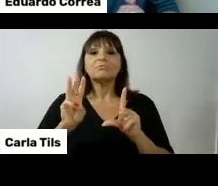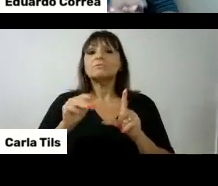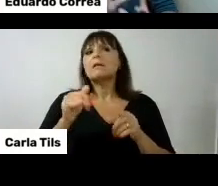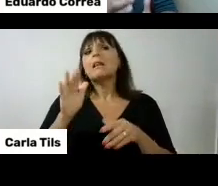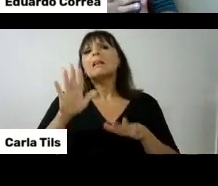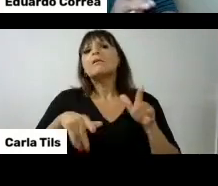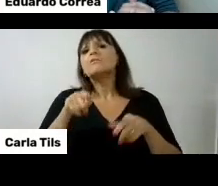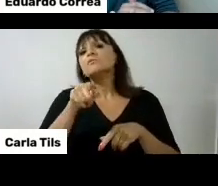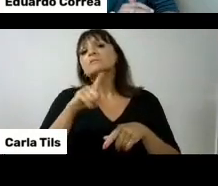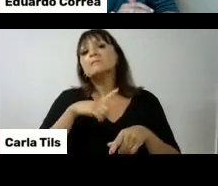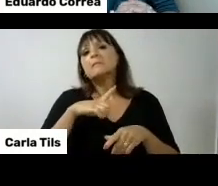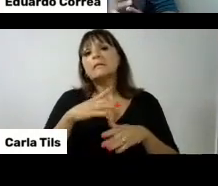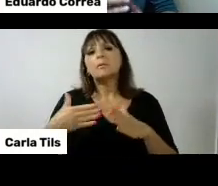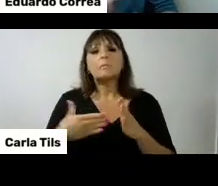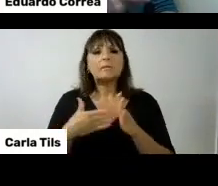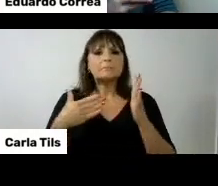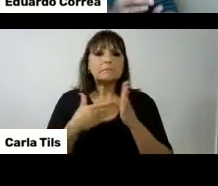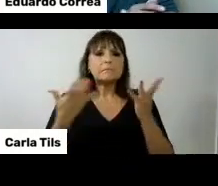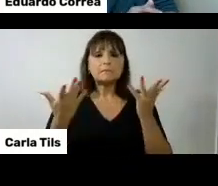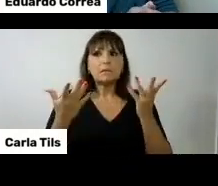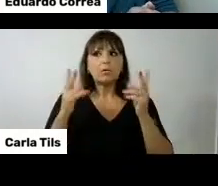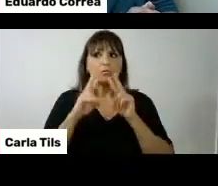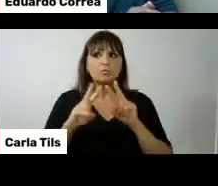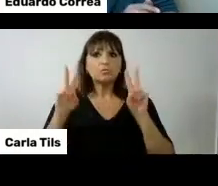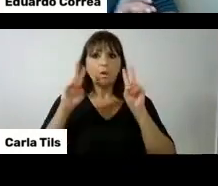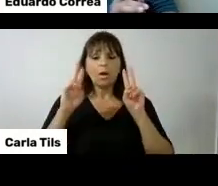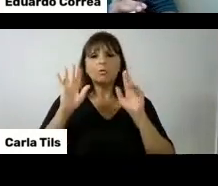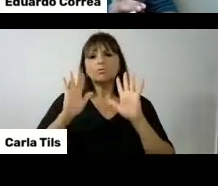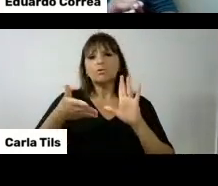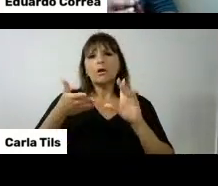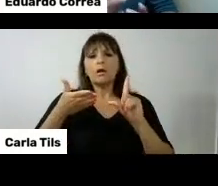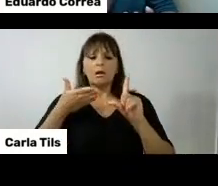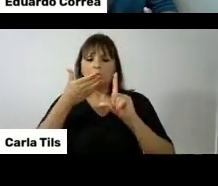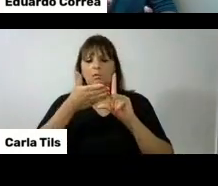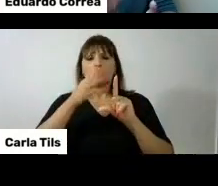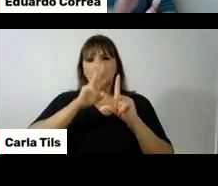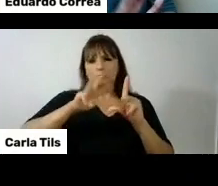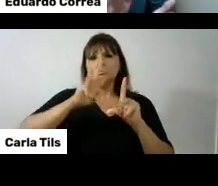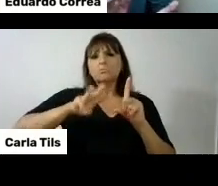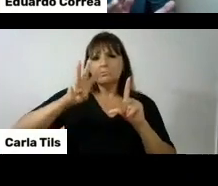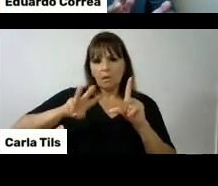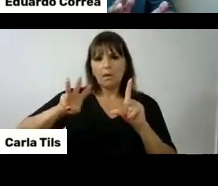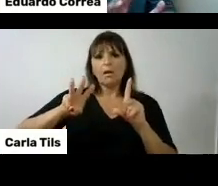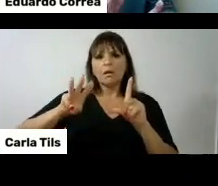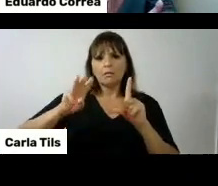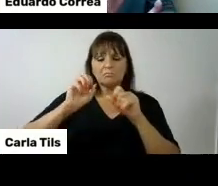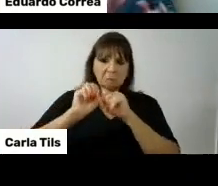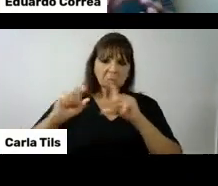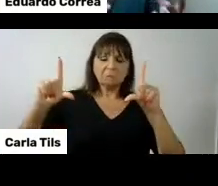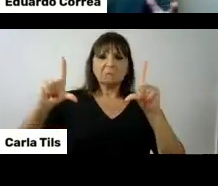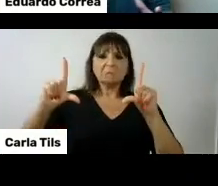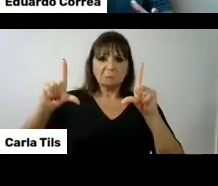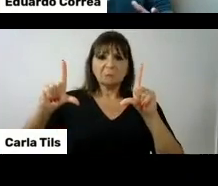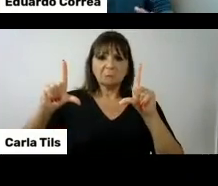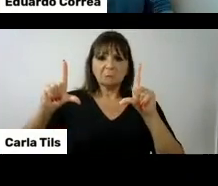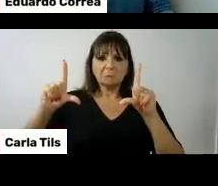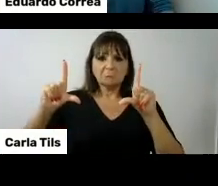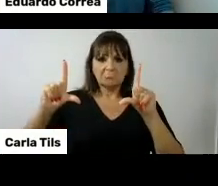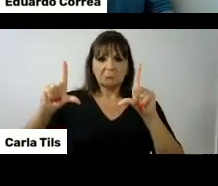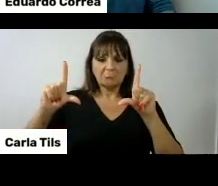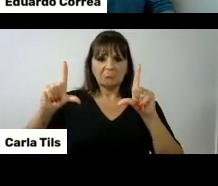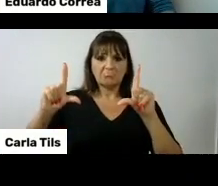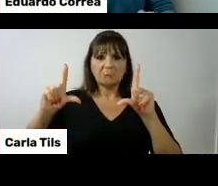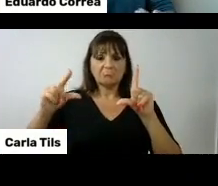limitação visual, você já percorreu aquele site e sabe que vai aparecer um alerta que talvez você nem